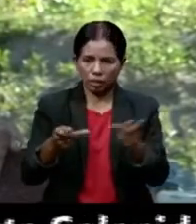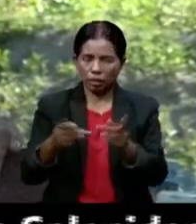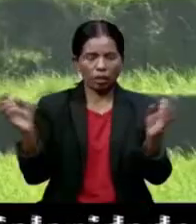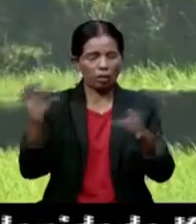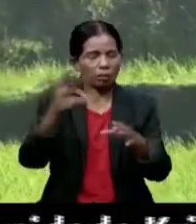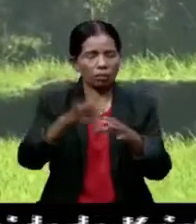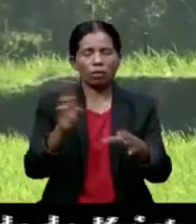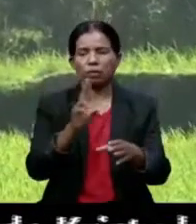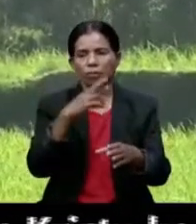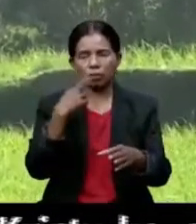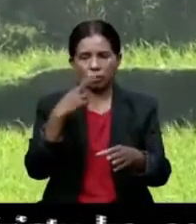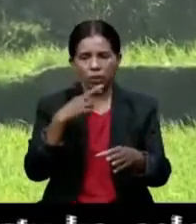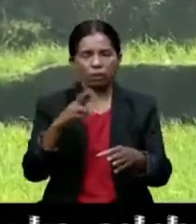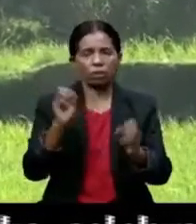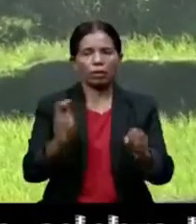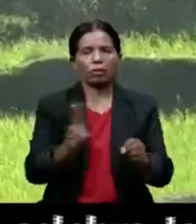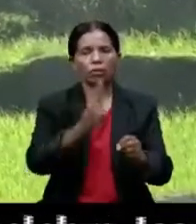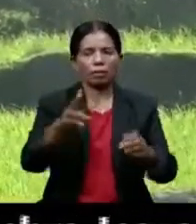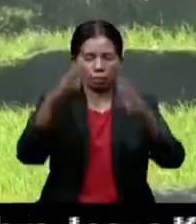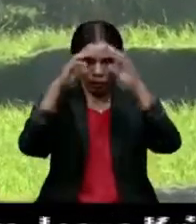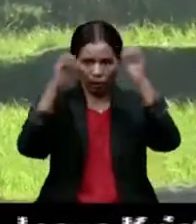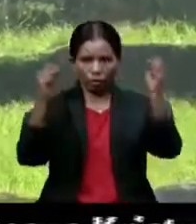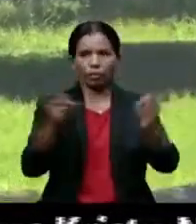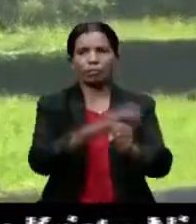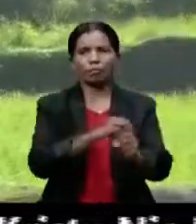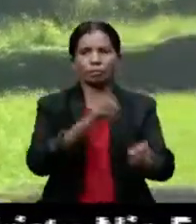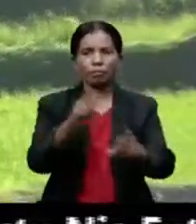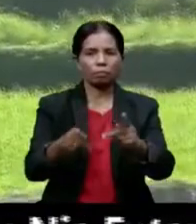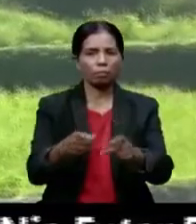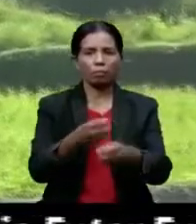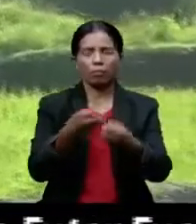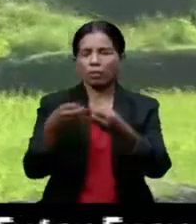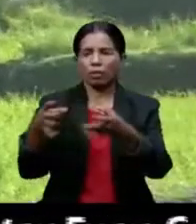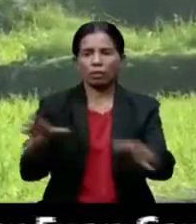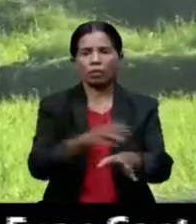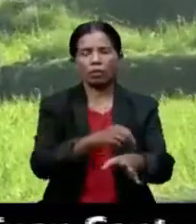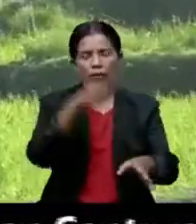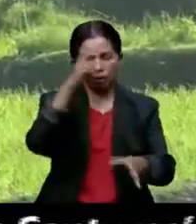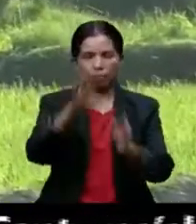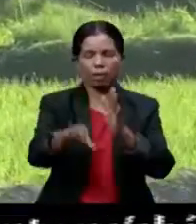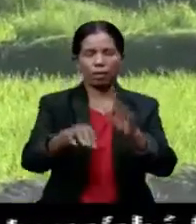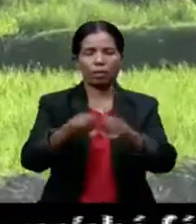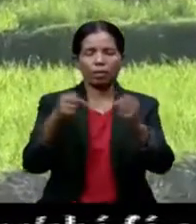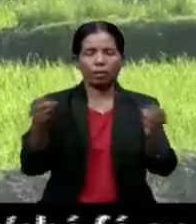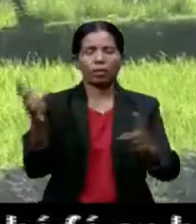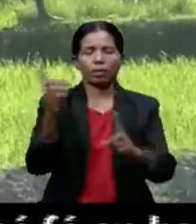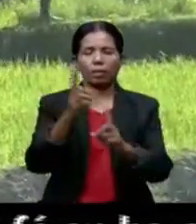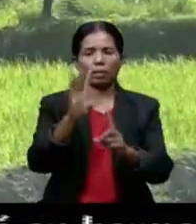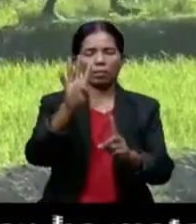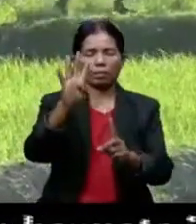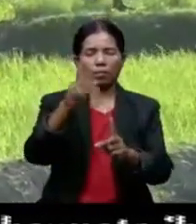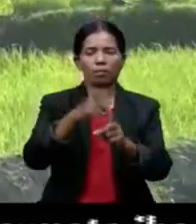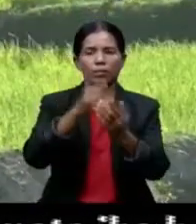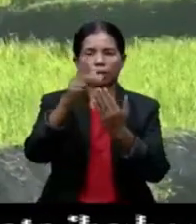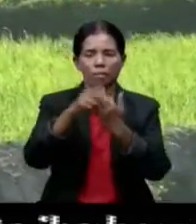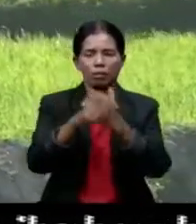utiliza. Tuh presiden itu dari munisipi Manatutu, na tersira ne bedurante ne abandonado, tambah hetan estragus ia loron hat fulang abril tina